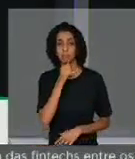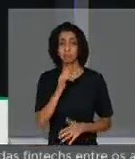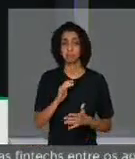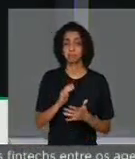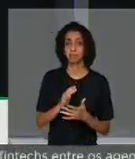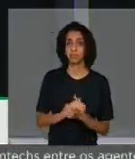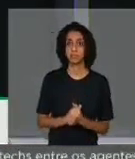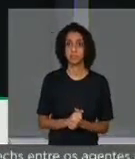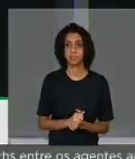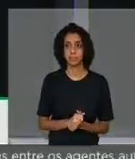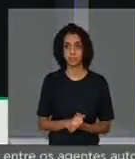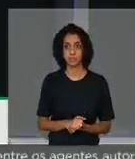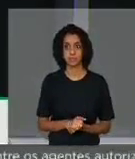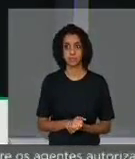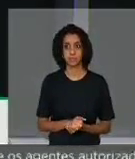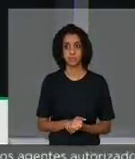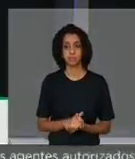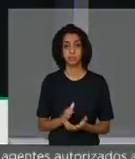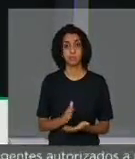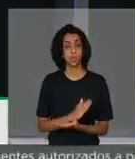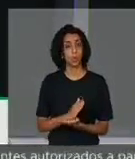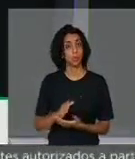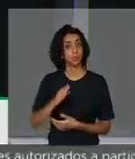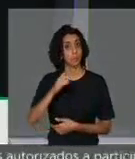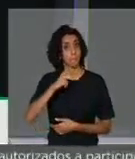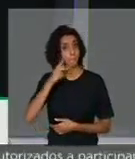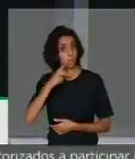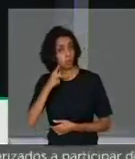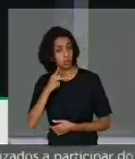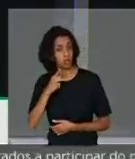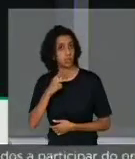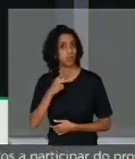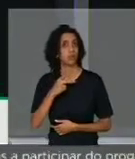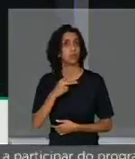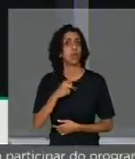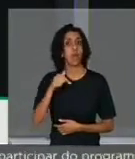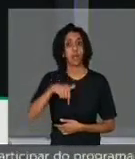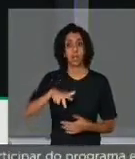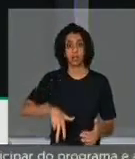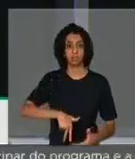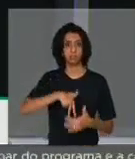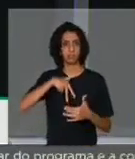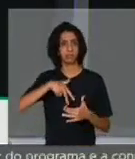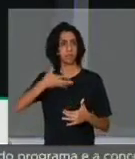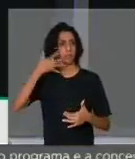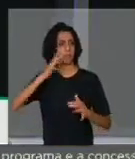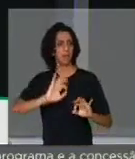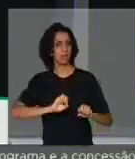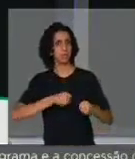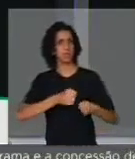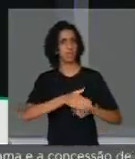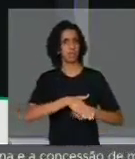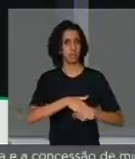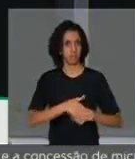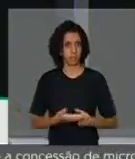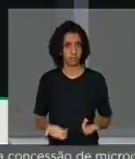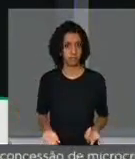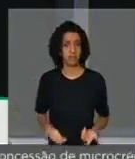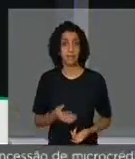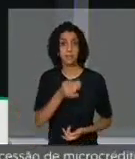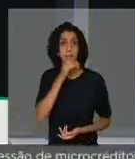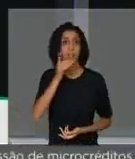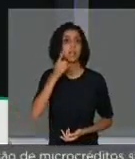parlamentares sob fortes acusações, viessem a essa tribuna se defender. Seria o caso, por